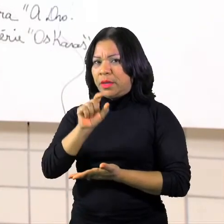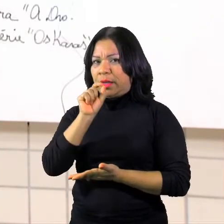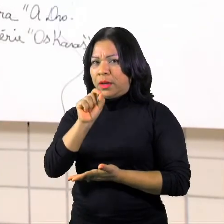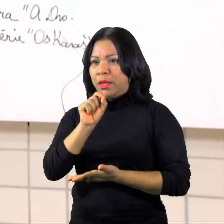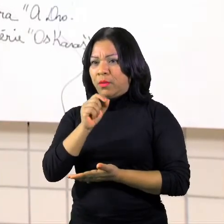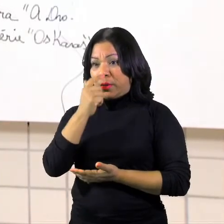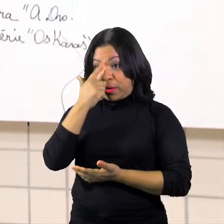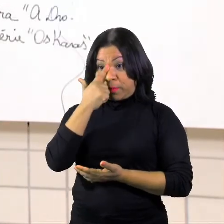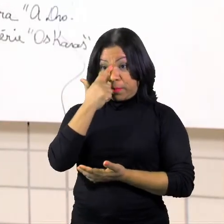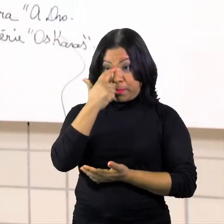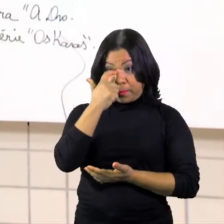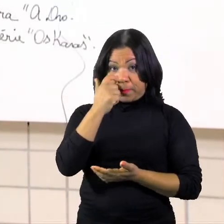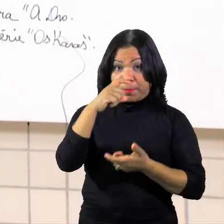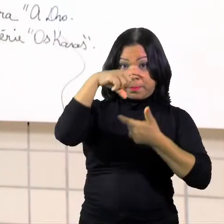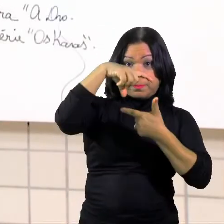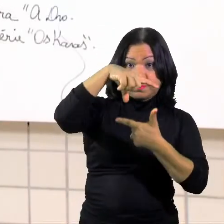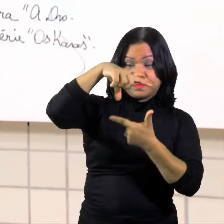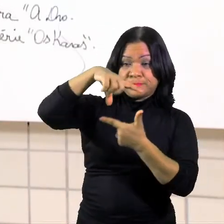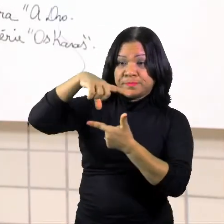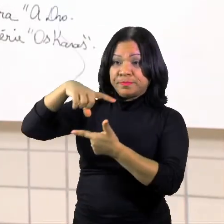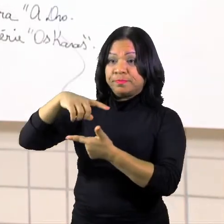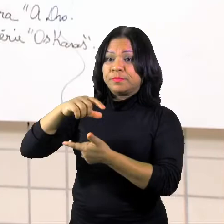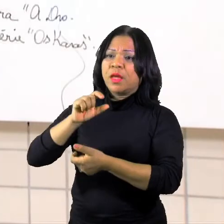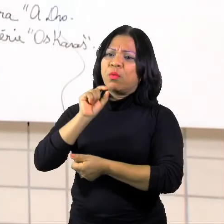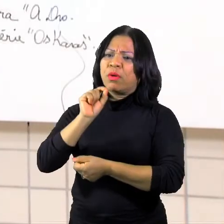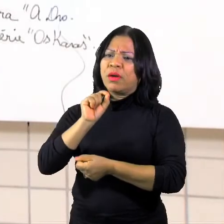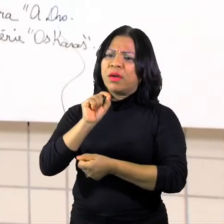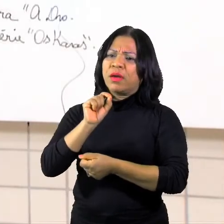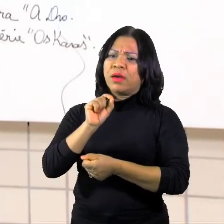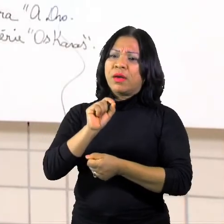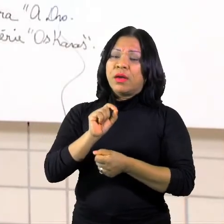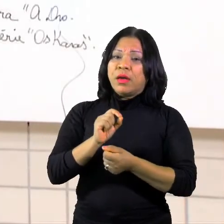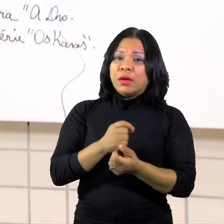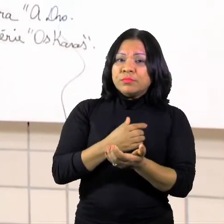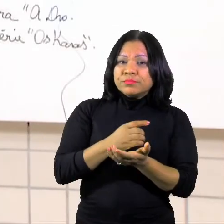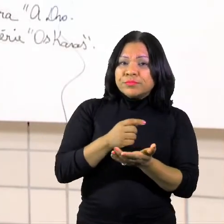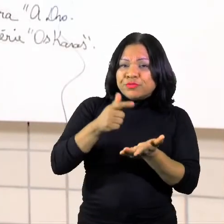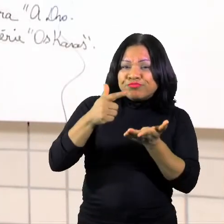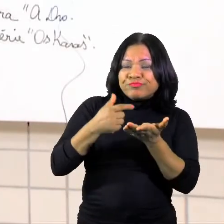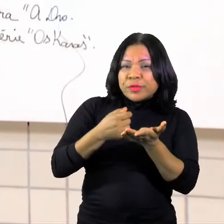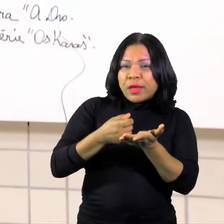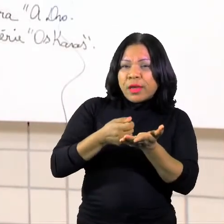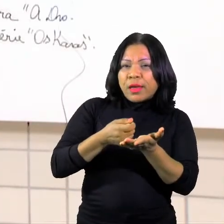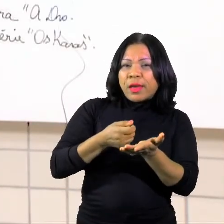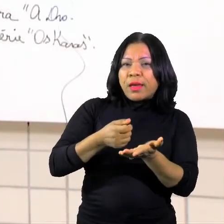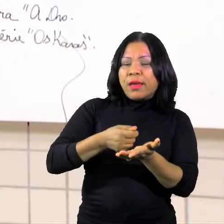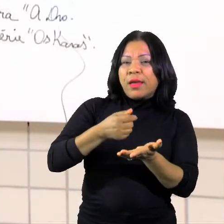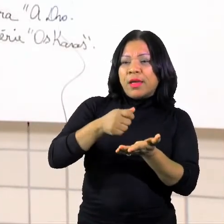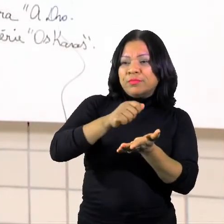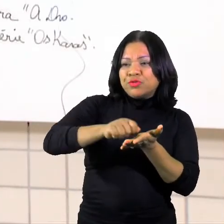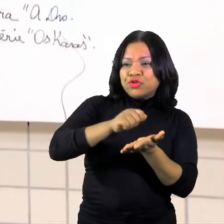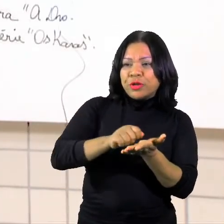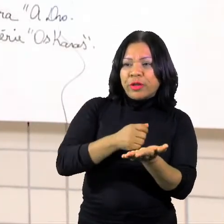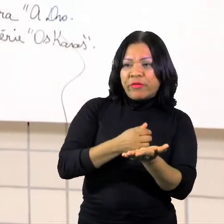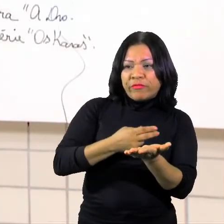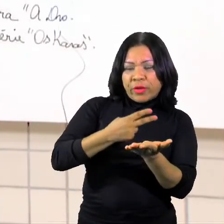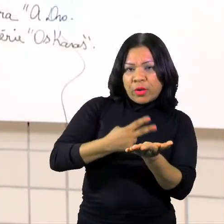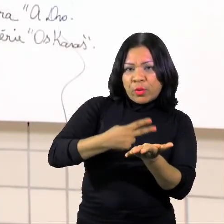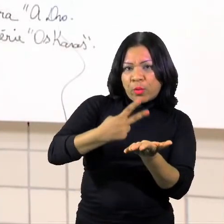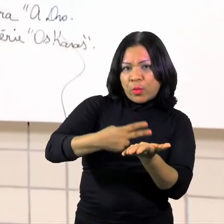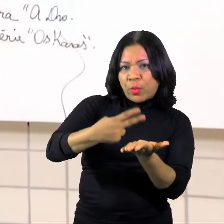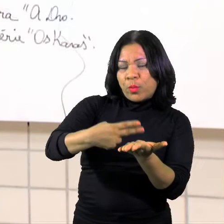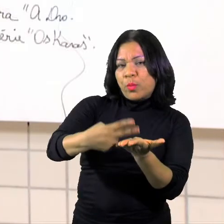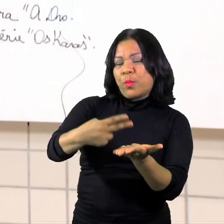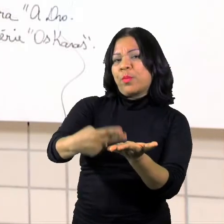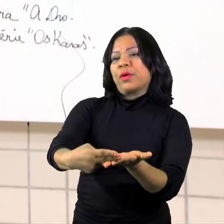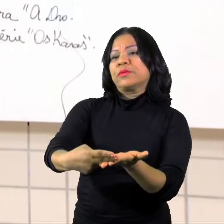que diz: Pedro Bandeira escreveu, além da obra A Droga da Obediência, mais 5 livros da série Os Caras.